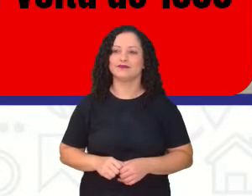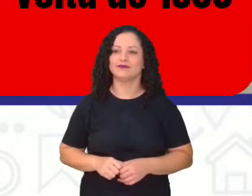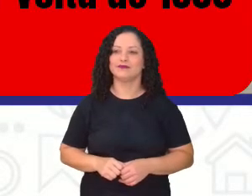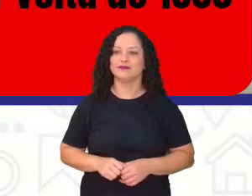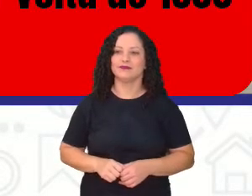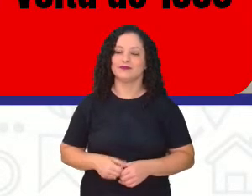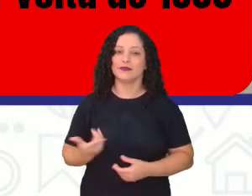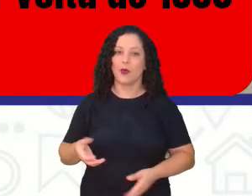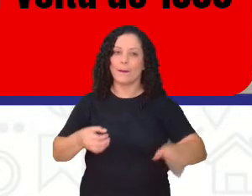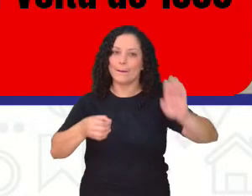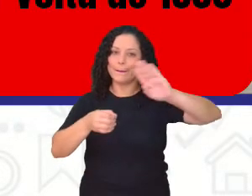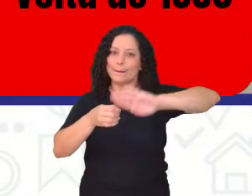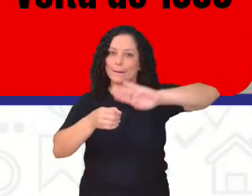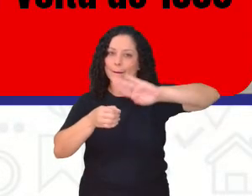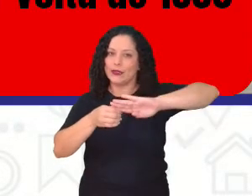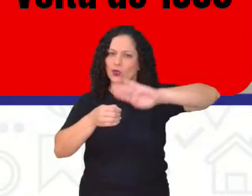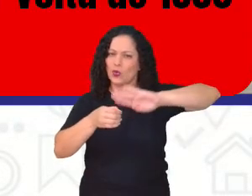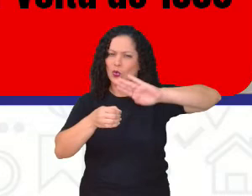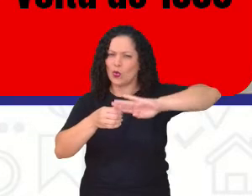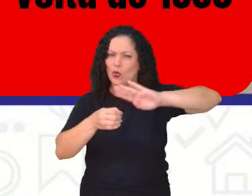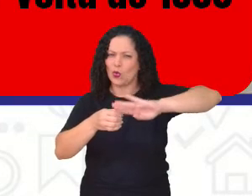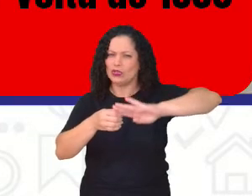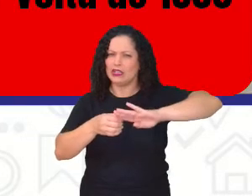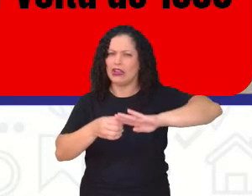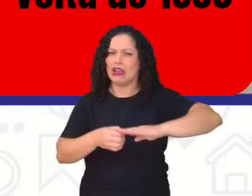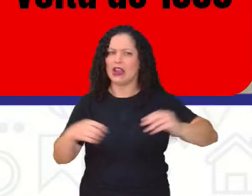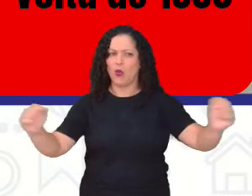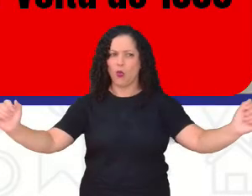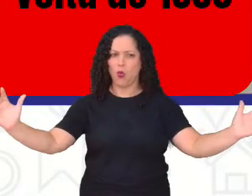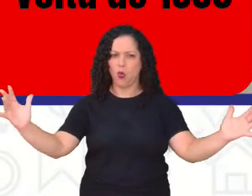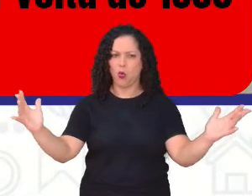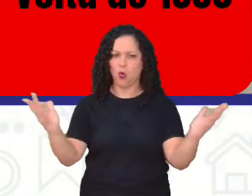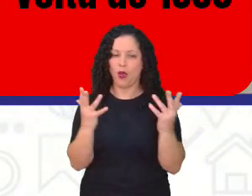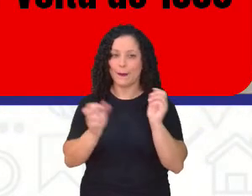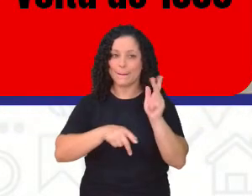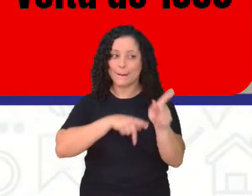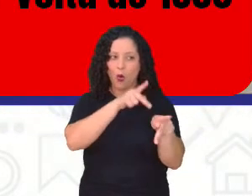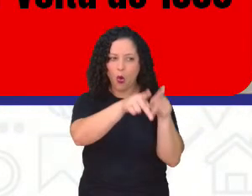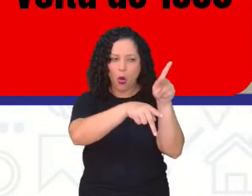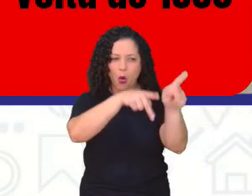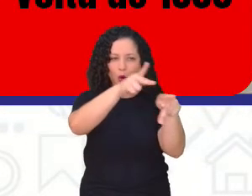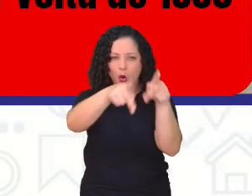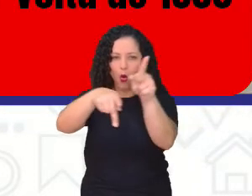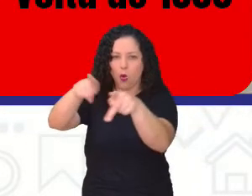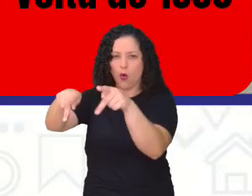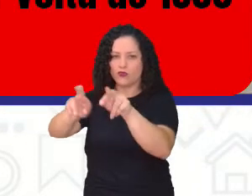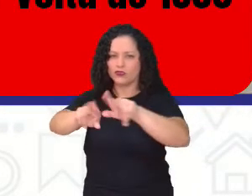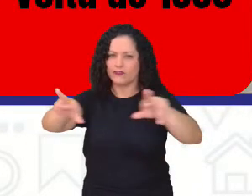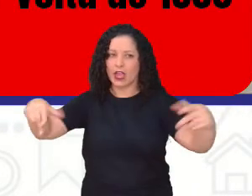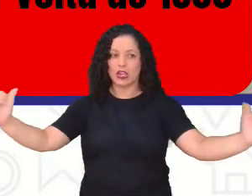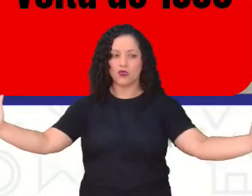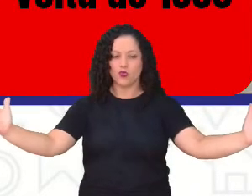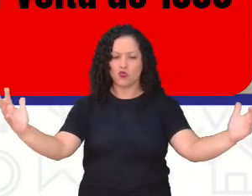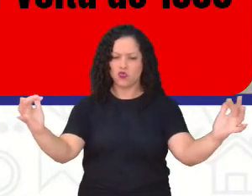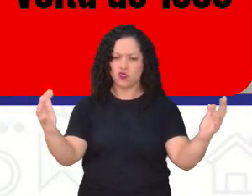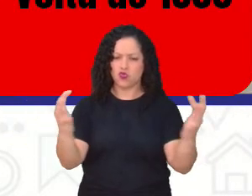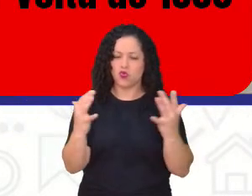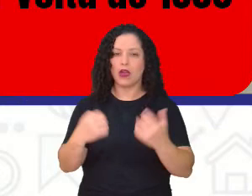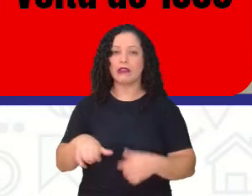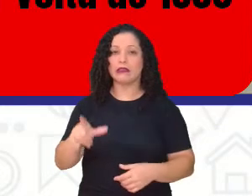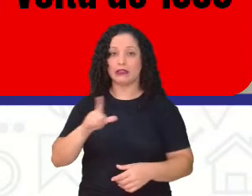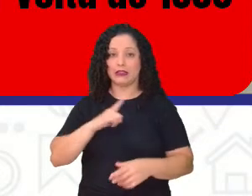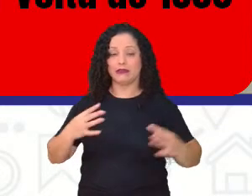Hammurabi, né, a Babilônia foi invadida por vários povos, né, que já dominavam outras tecnologias, como, por exemplo, arco e